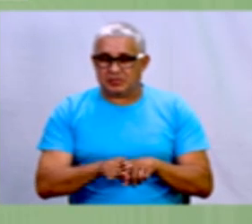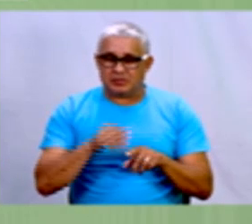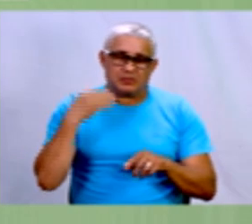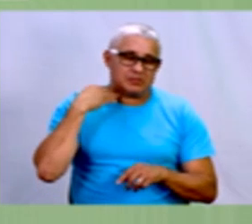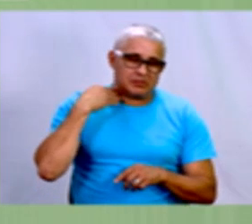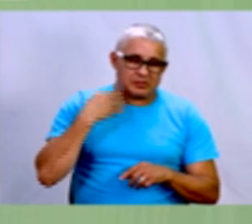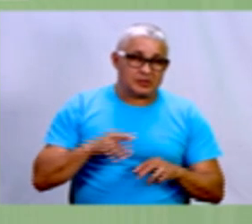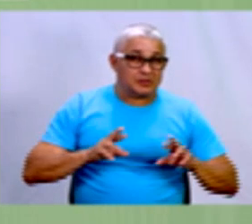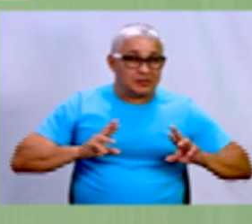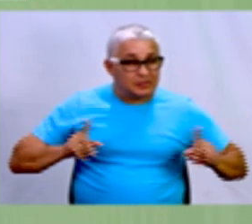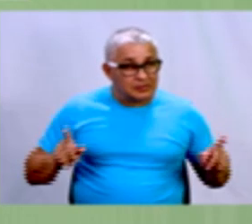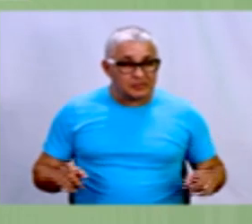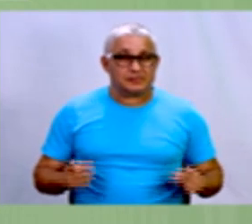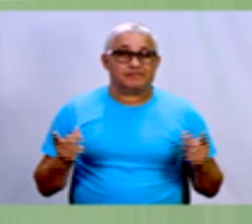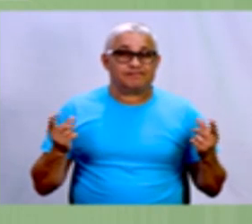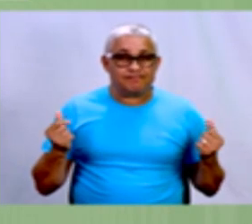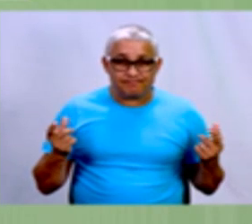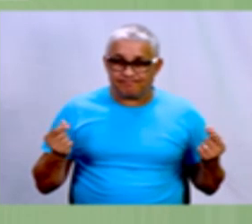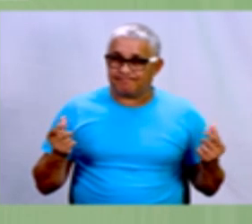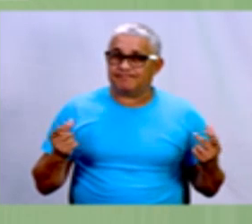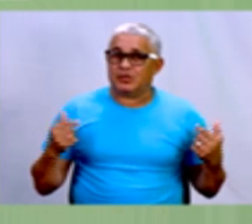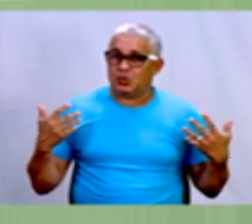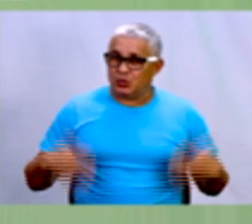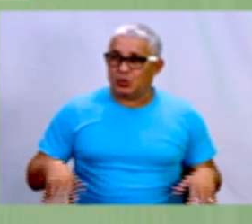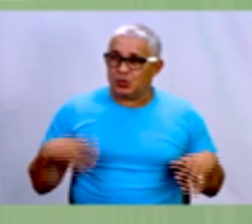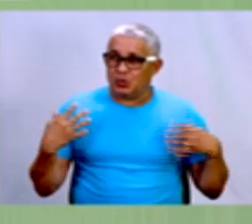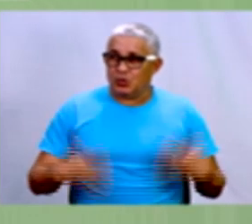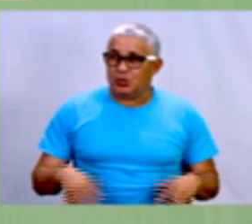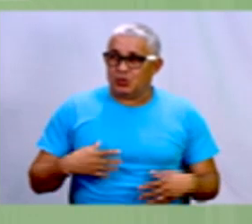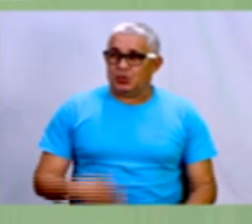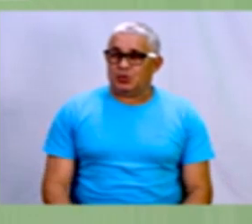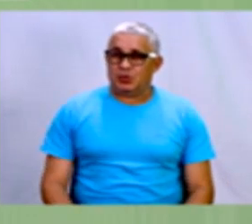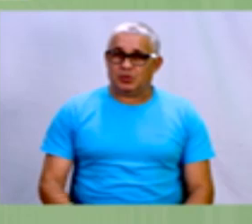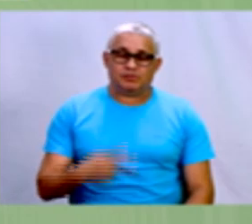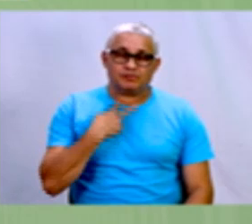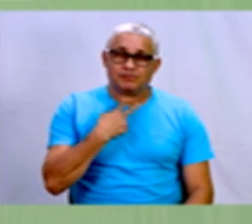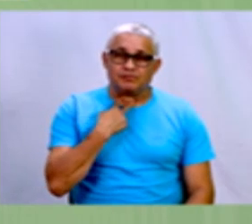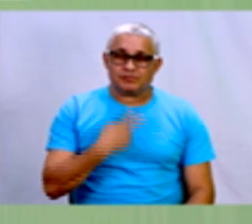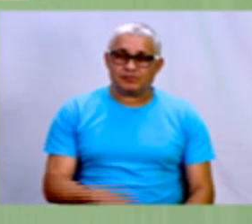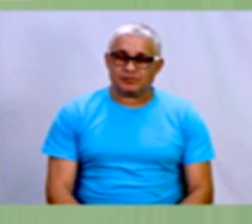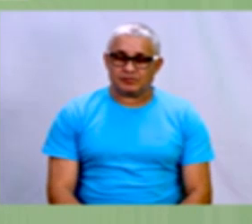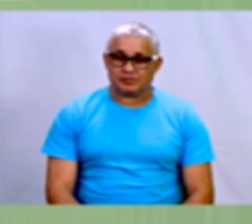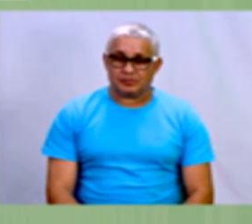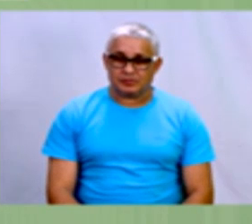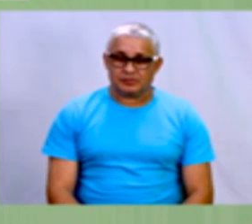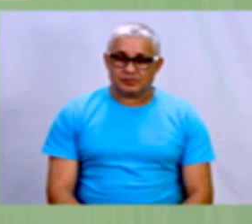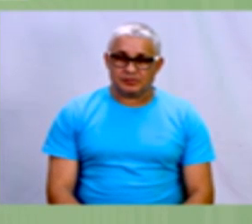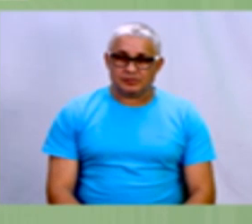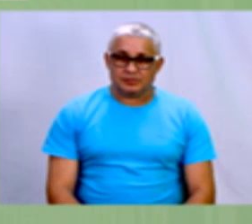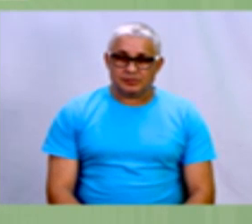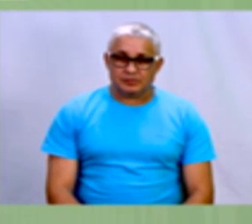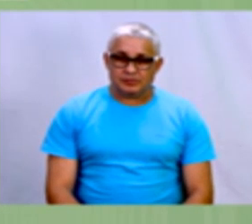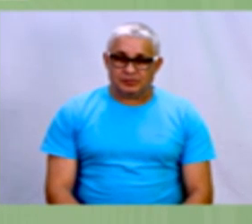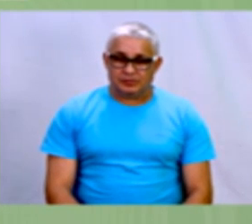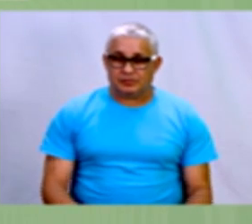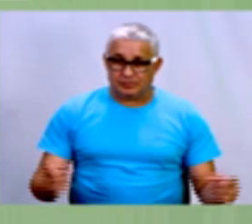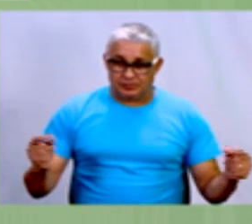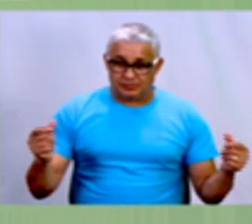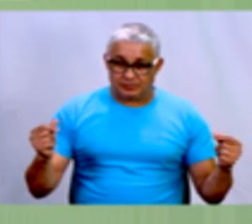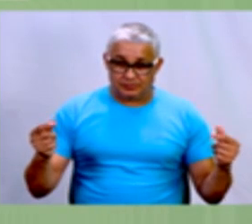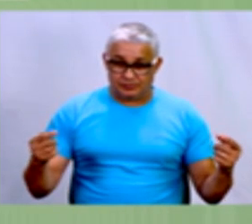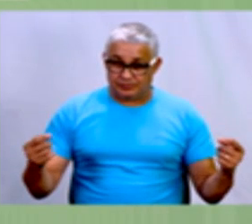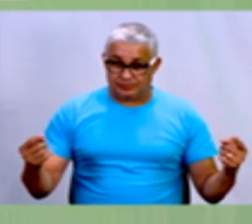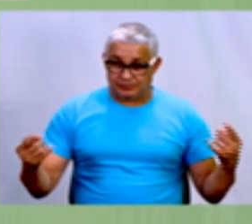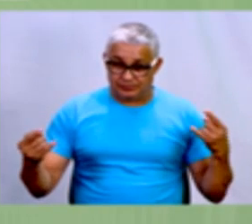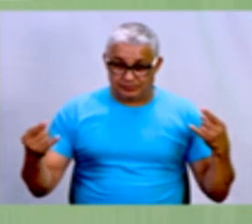aí, fica um valor bem considerável, tá? Então a gente não pode olhar para o dinheiro e pensar assim, ah, mas é